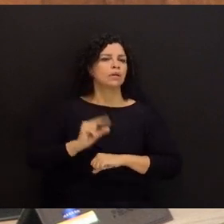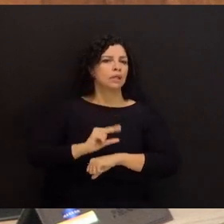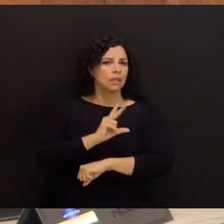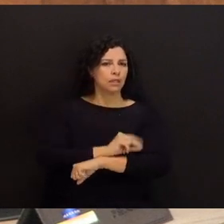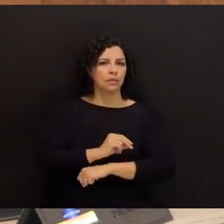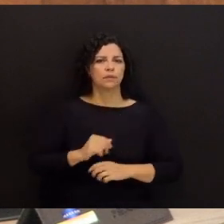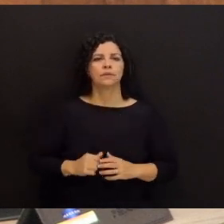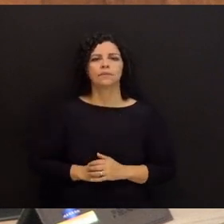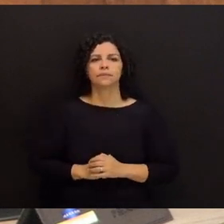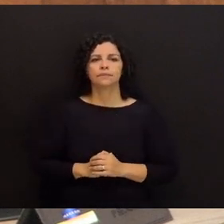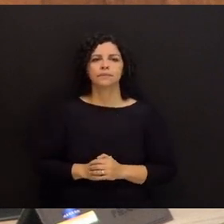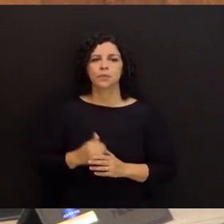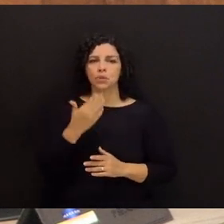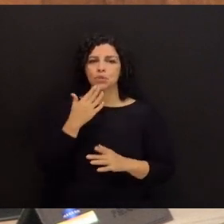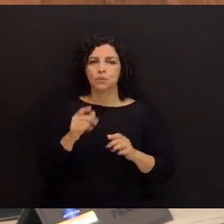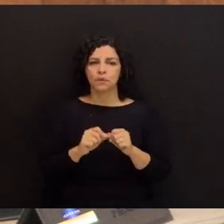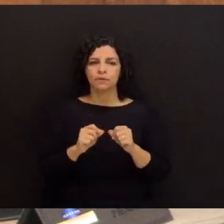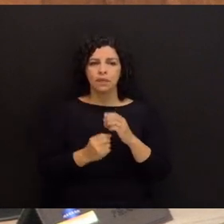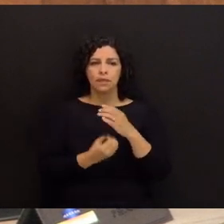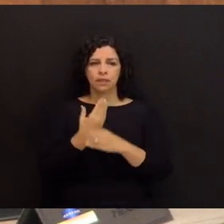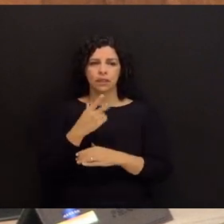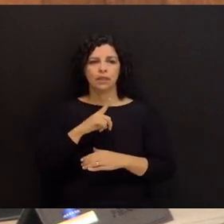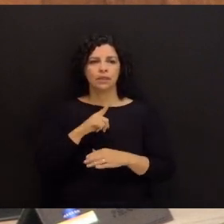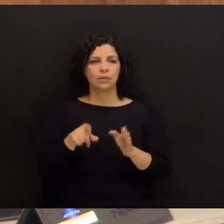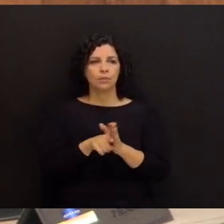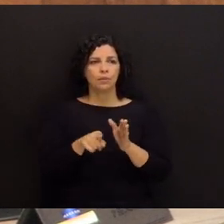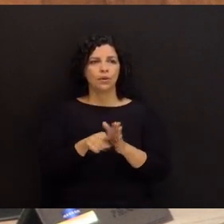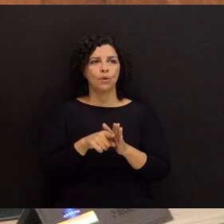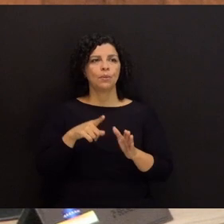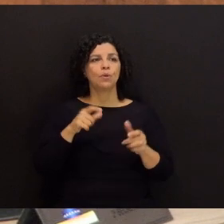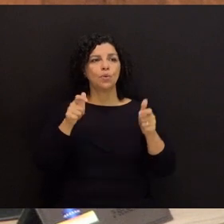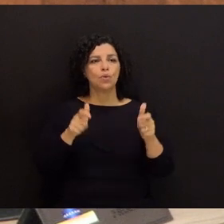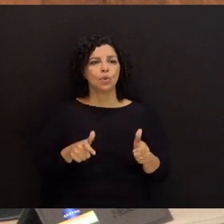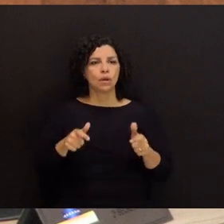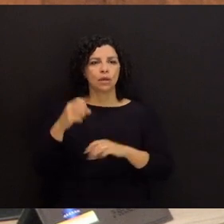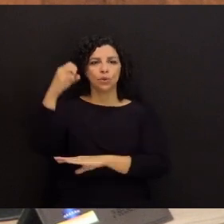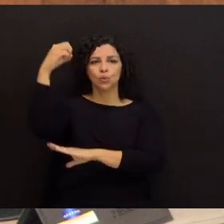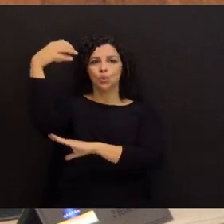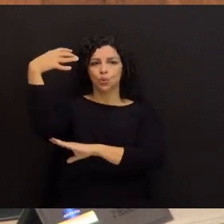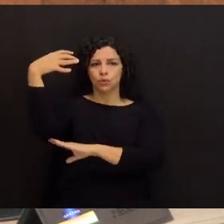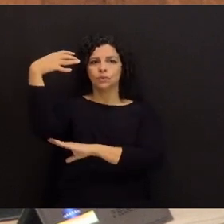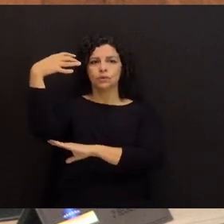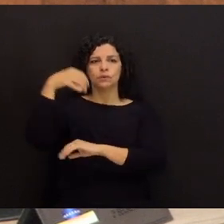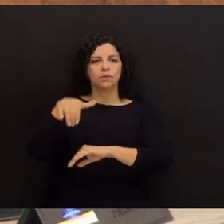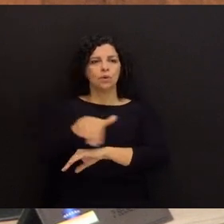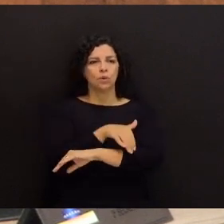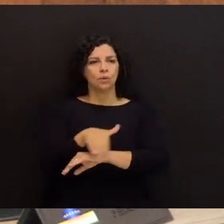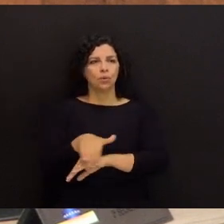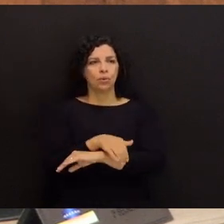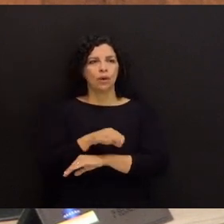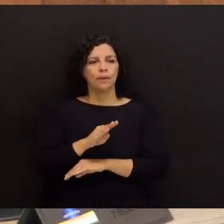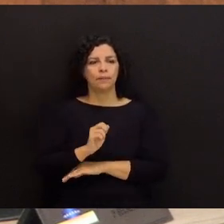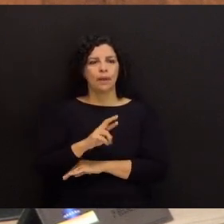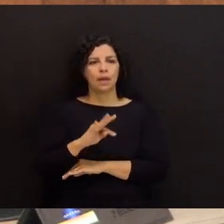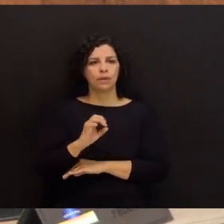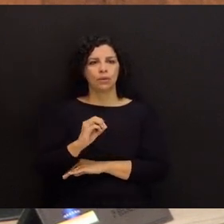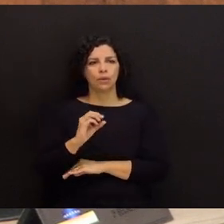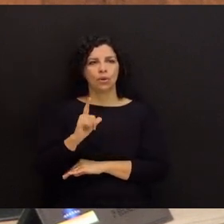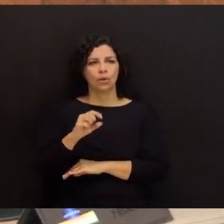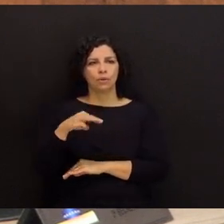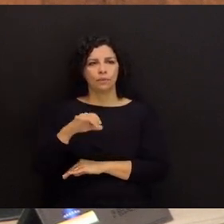grilo que seja realizada a implantação de haste para a iluminação pública na Rua Bartolomeu Lourenço